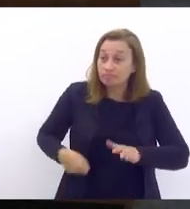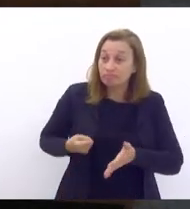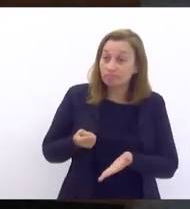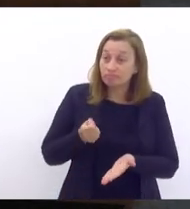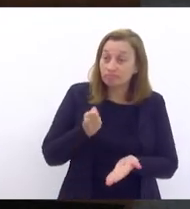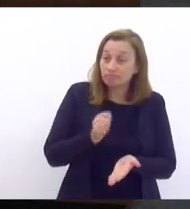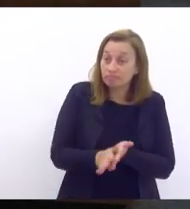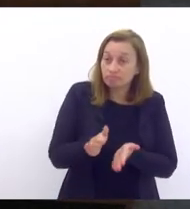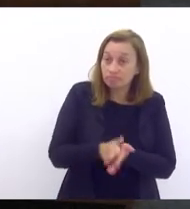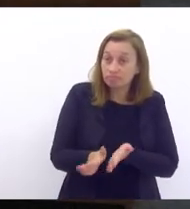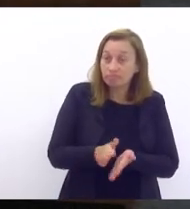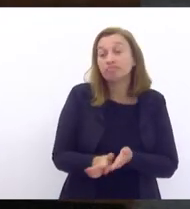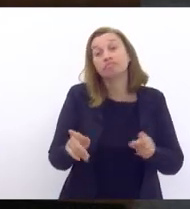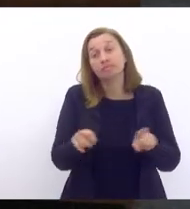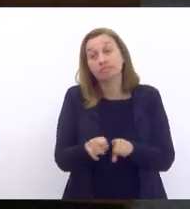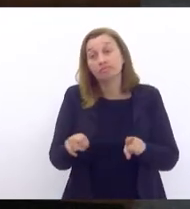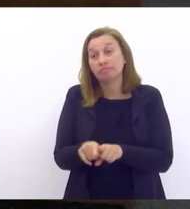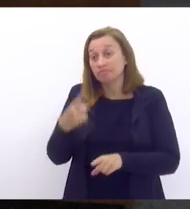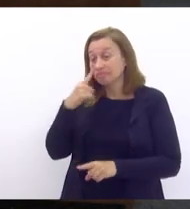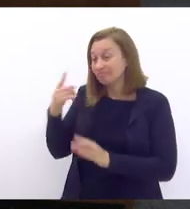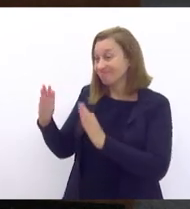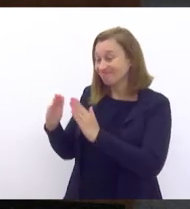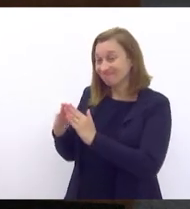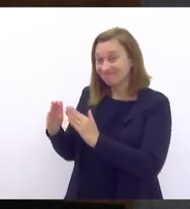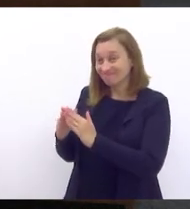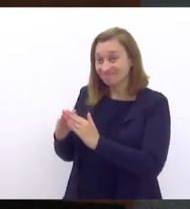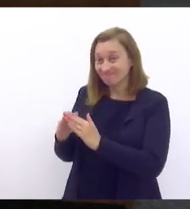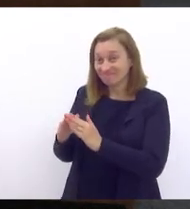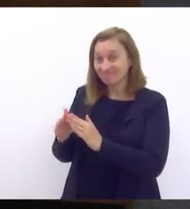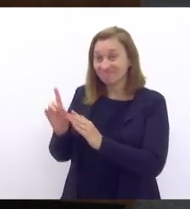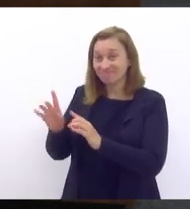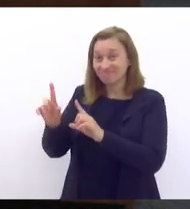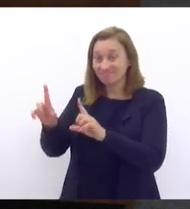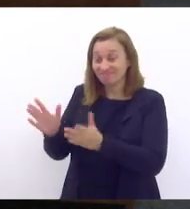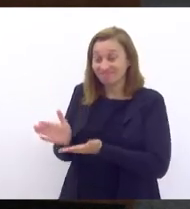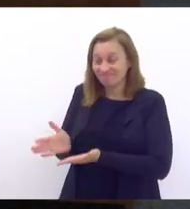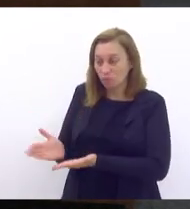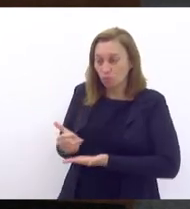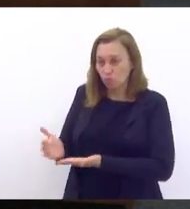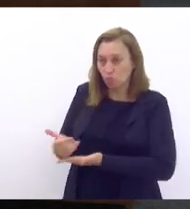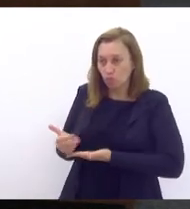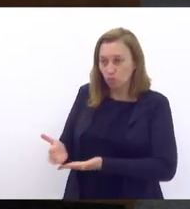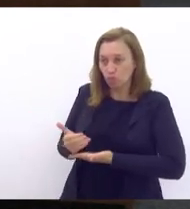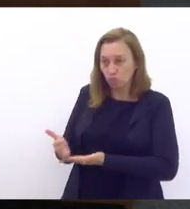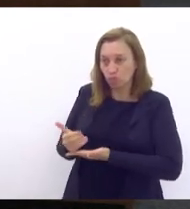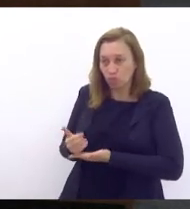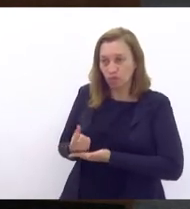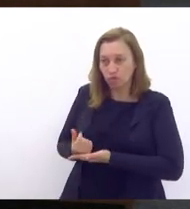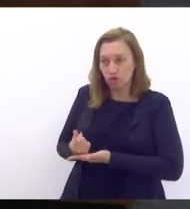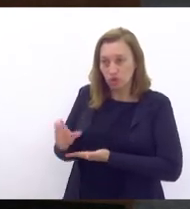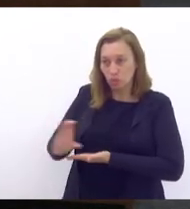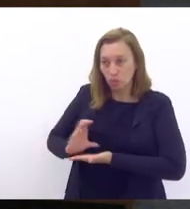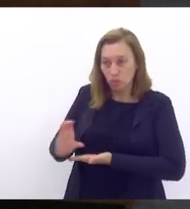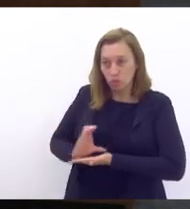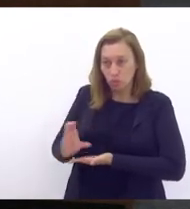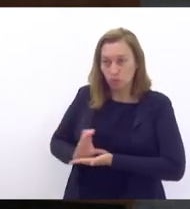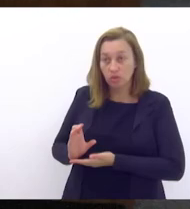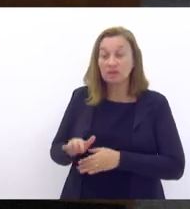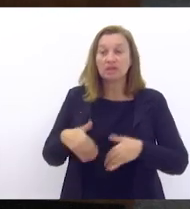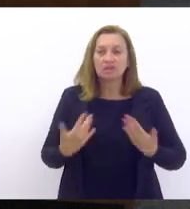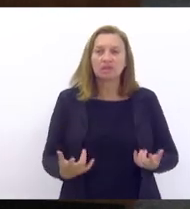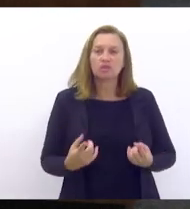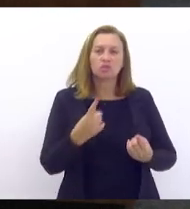vê também casas que estão ali só para poder ganhar um dinheirinho do poder público. Então, o discurso